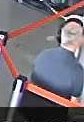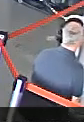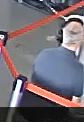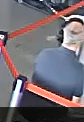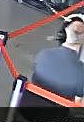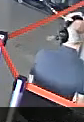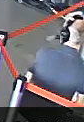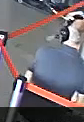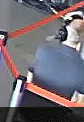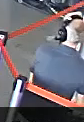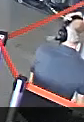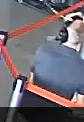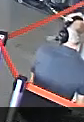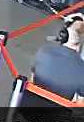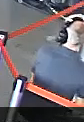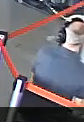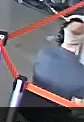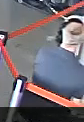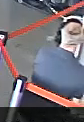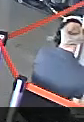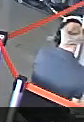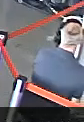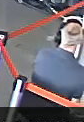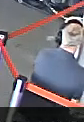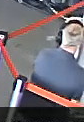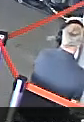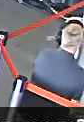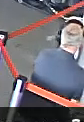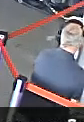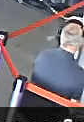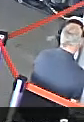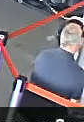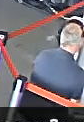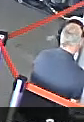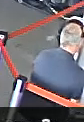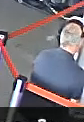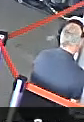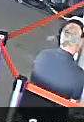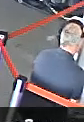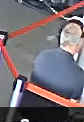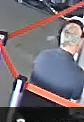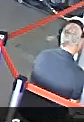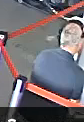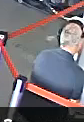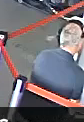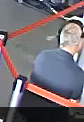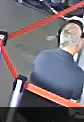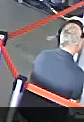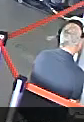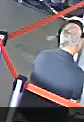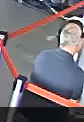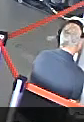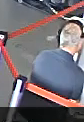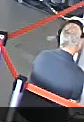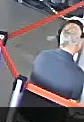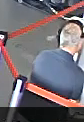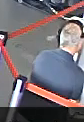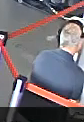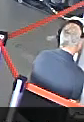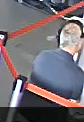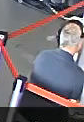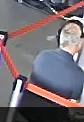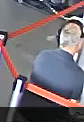artigo 132 do regimento interno, dispensa a leitura da ata da reunião anterior, considera-a